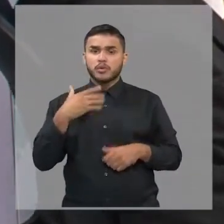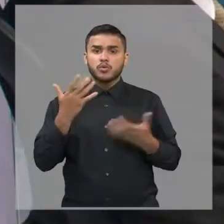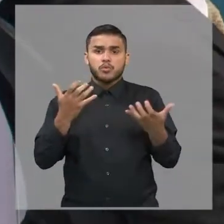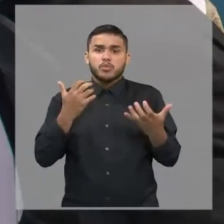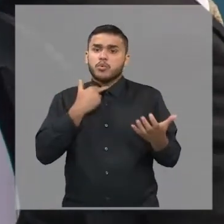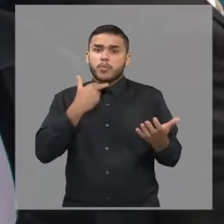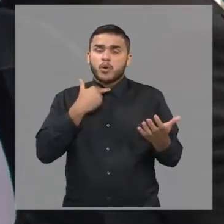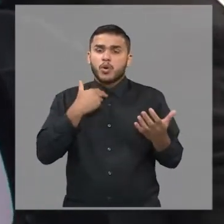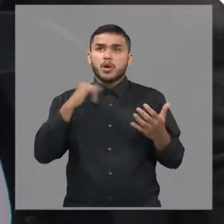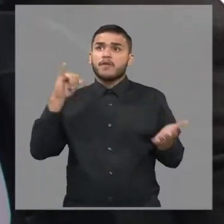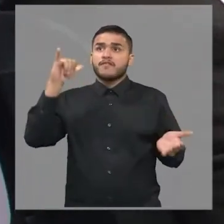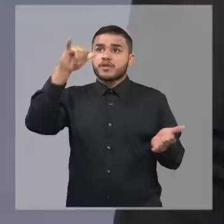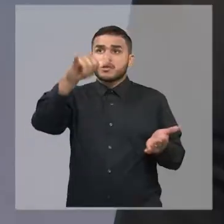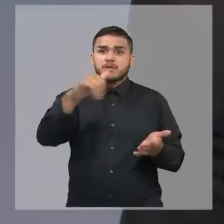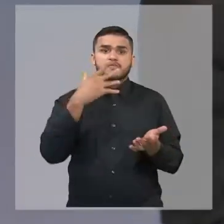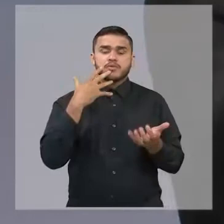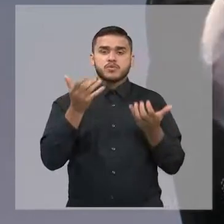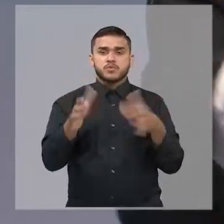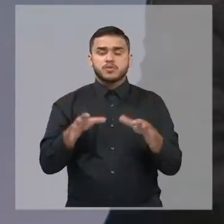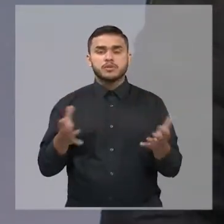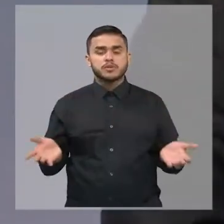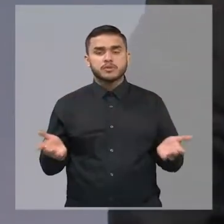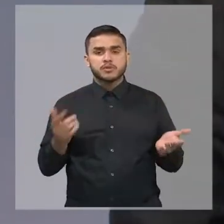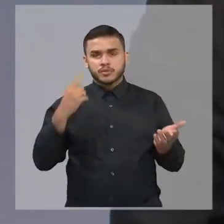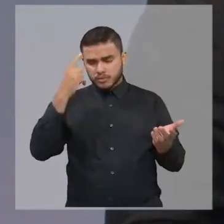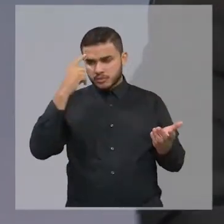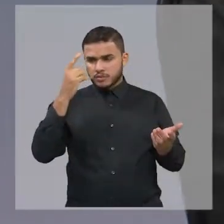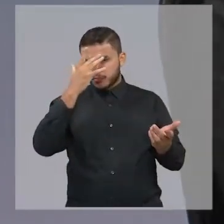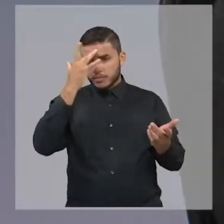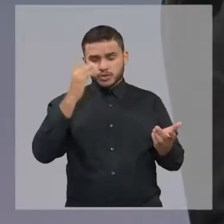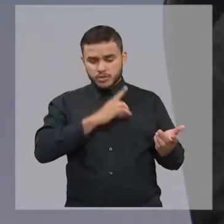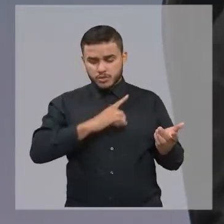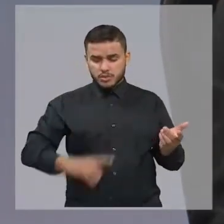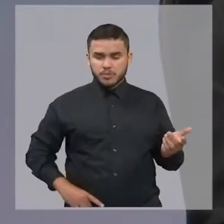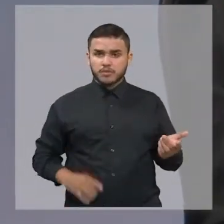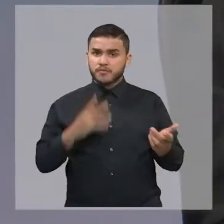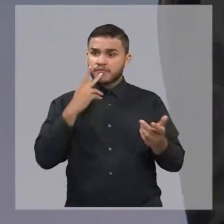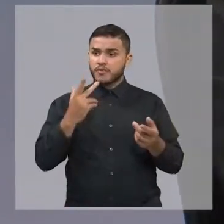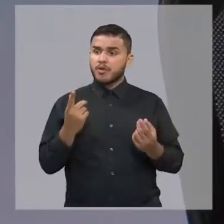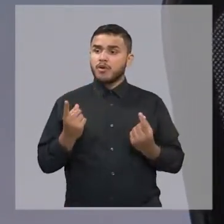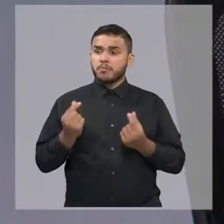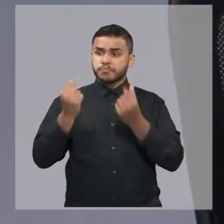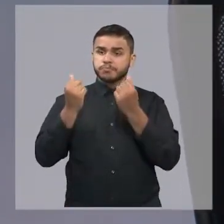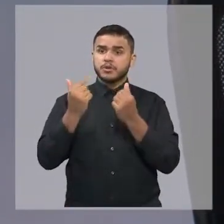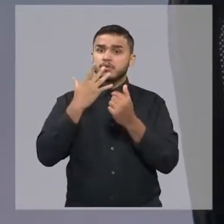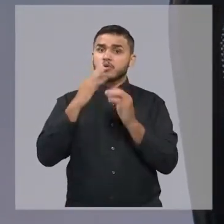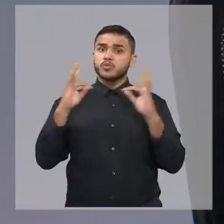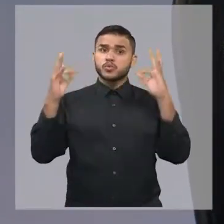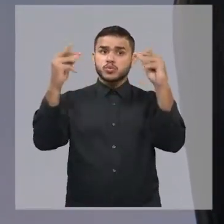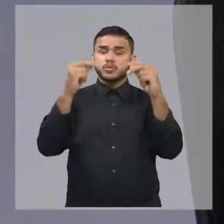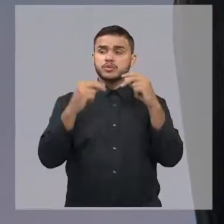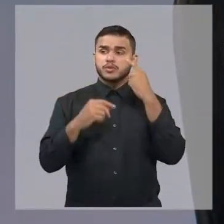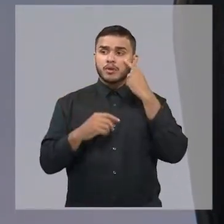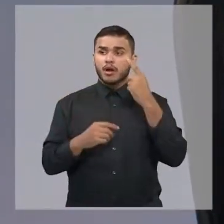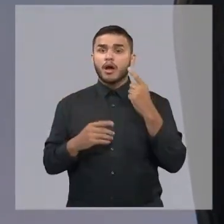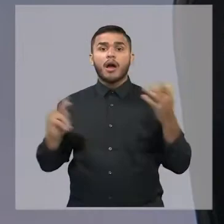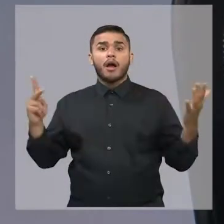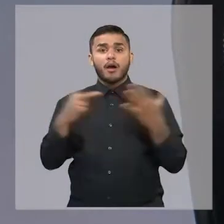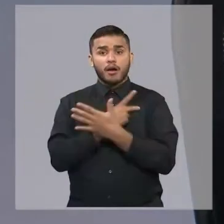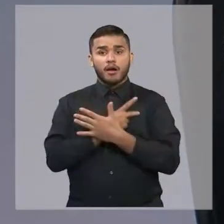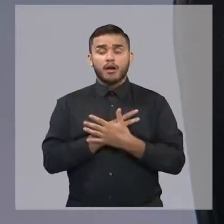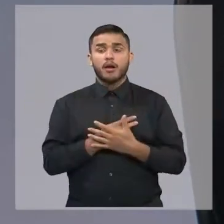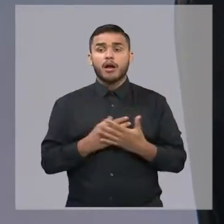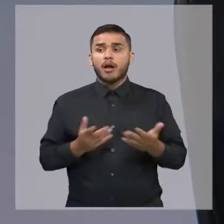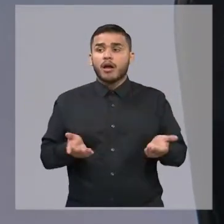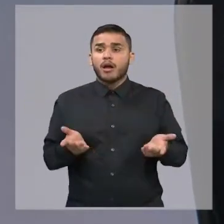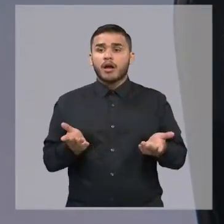vai receber propina lá, em troca do ministério, ele não consegue andar na cidade dele, porque o pessoal joga pedra hoje. A rede social está tudo aberta. Estão bebendo em casa, né? Não